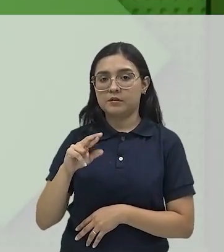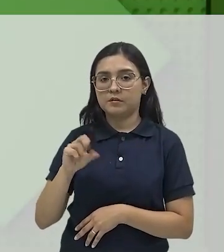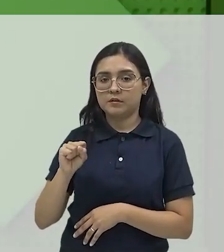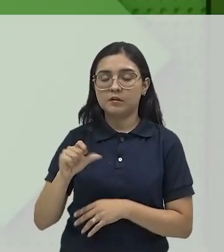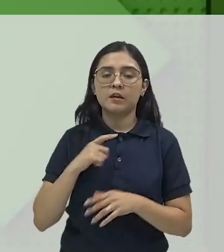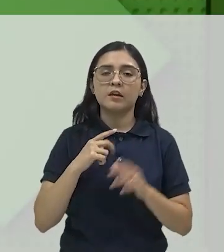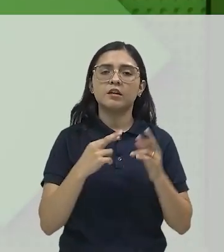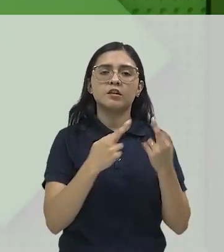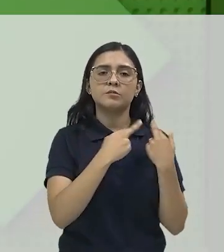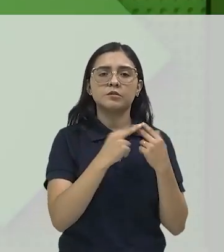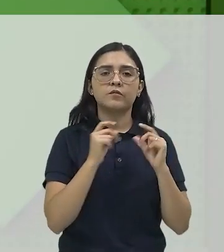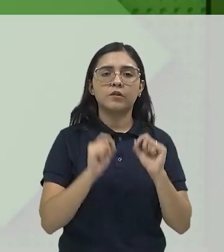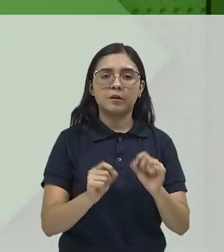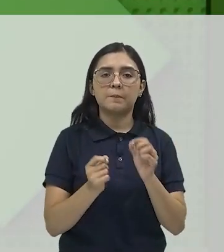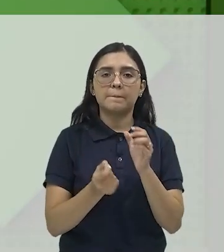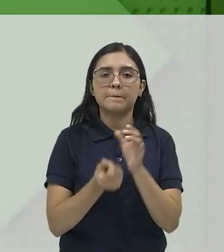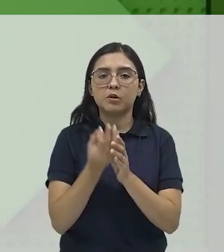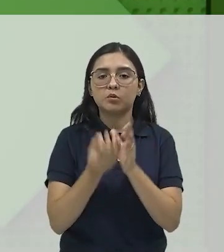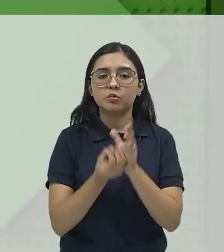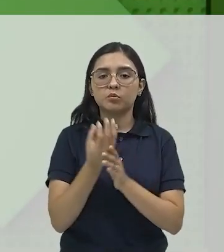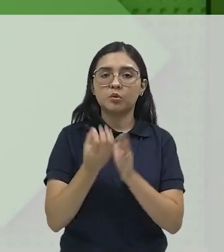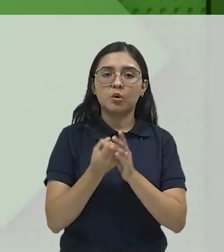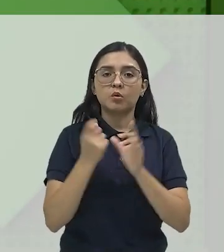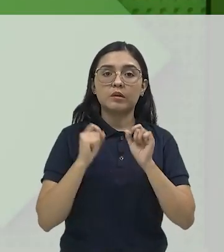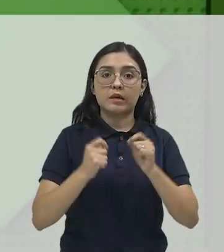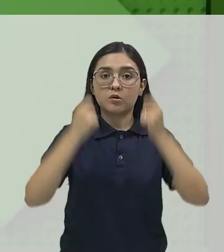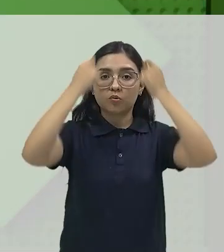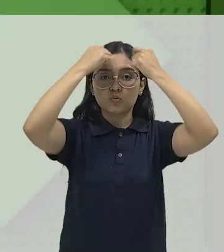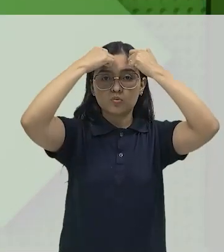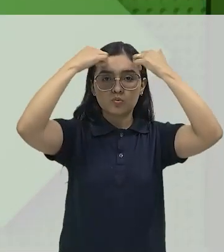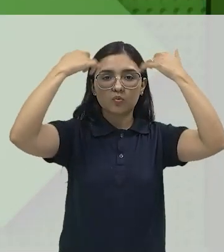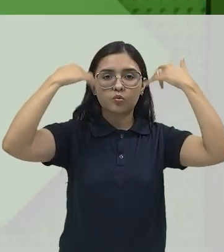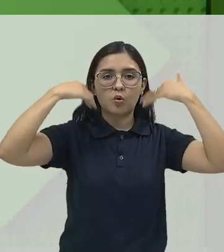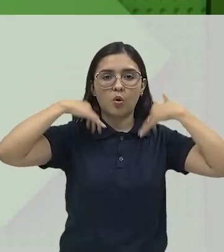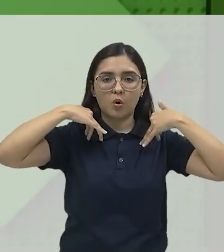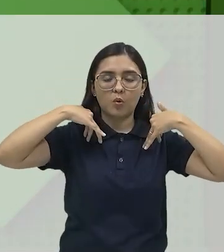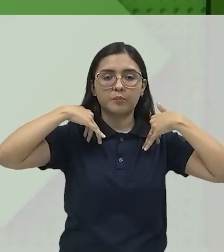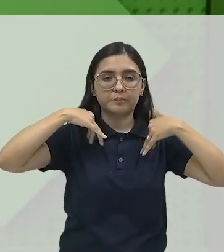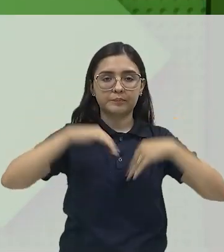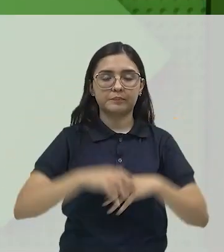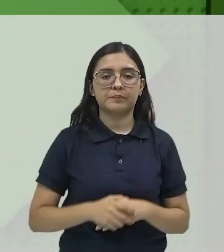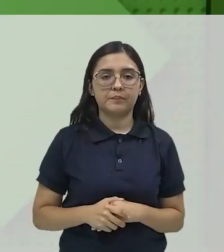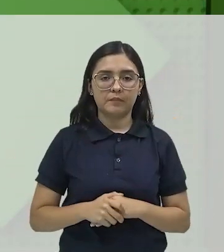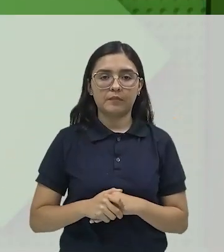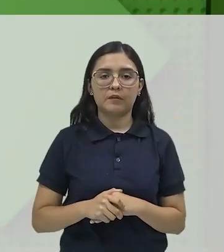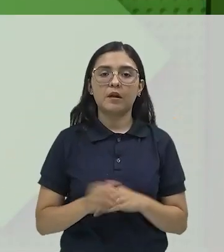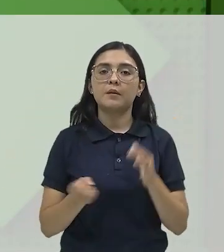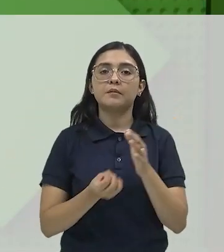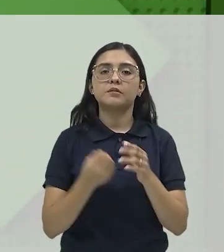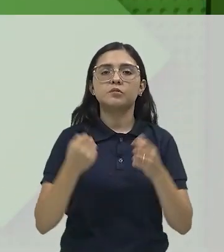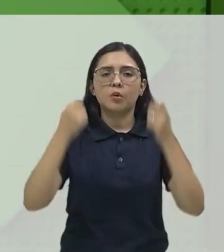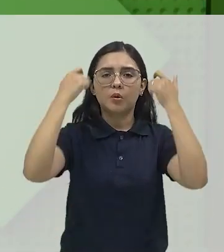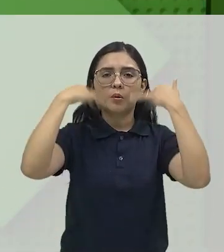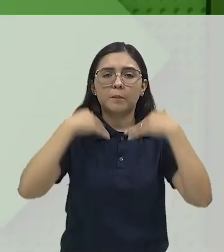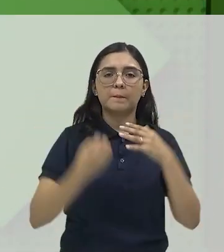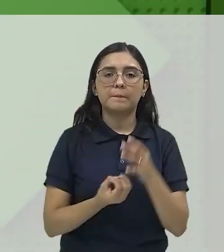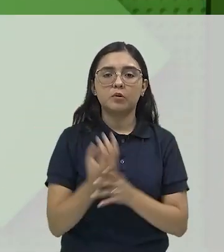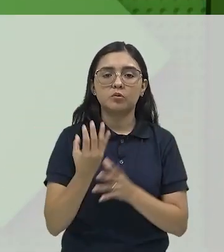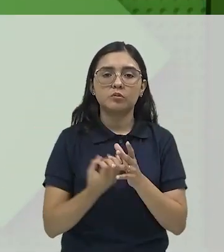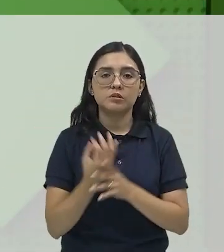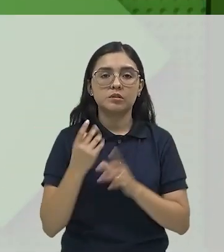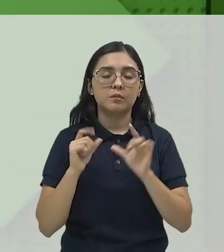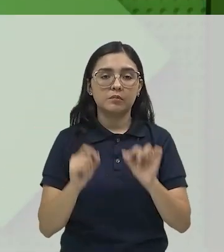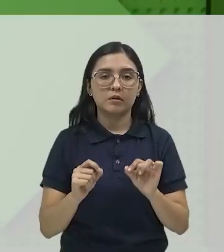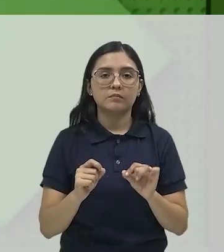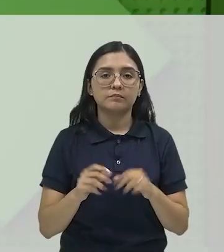responsáveis por produzirem o quê? Suor. E esse suor, ele é produzido principalmente para manter